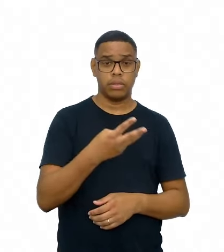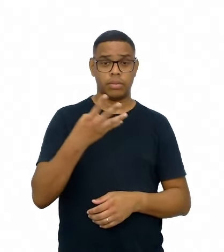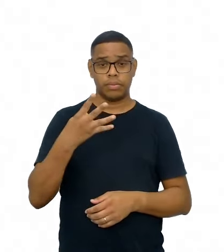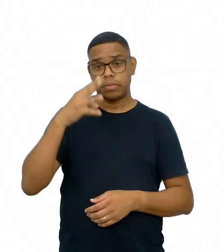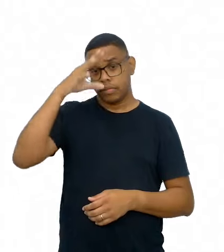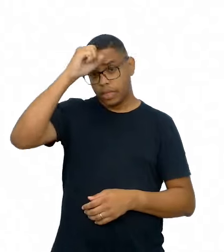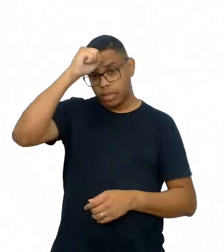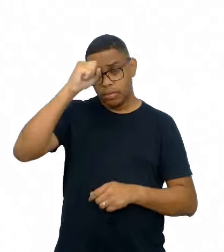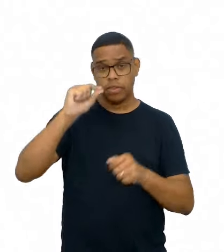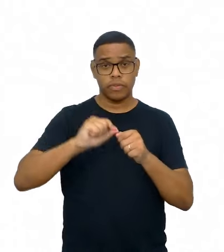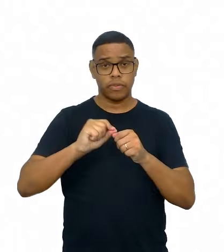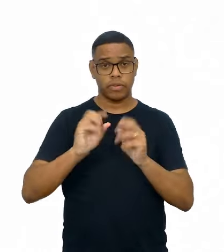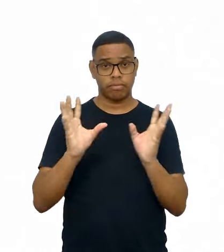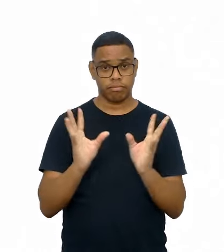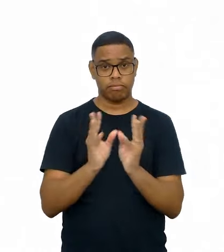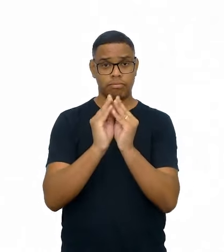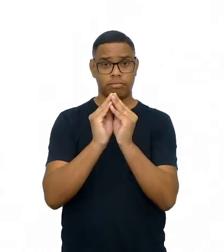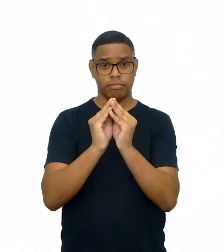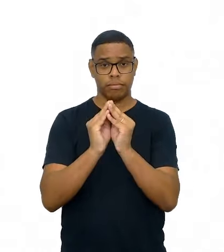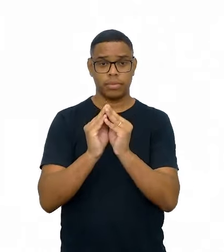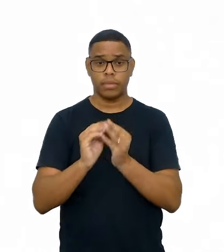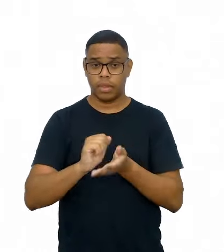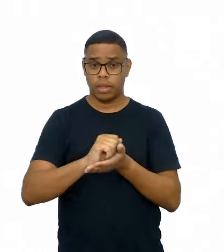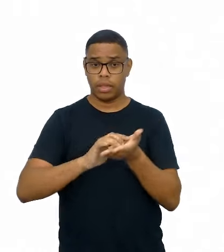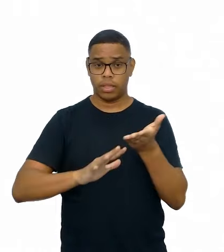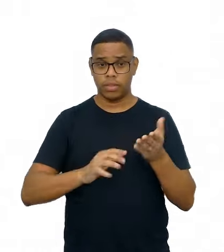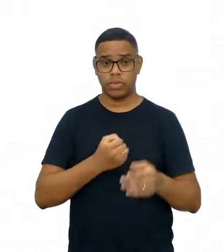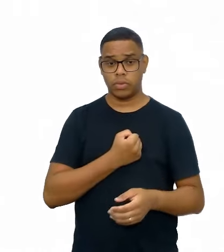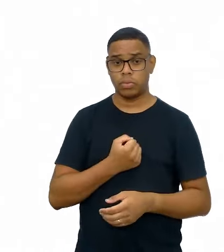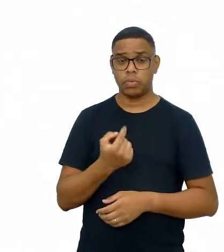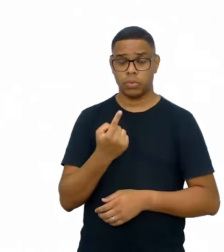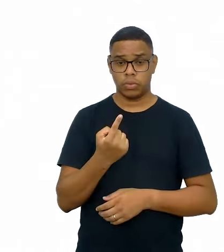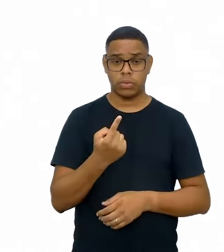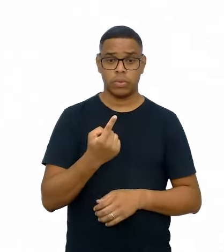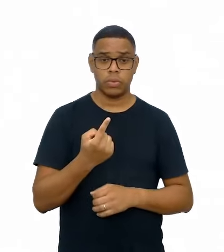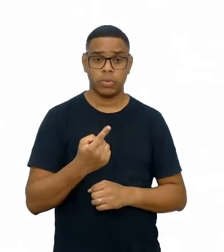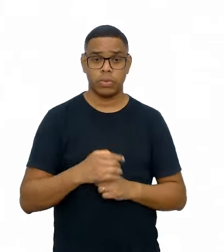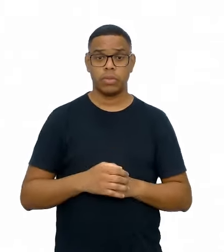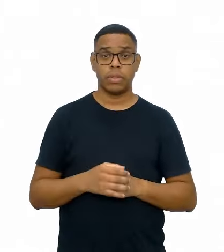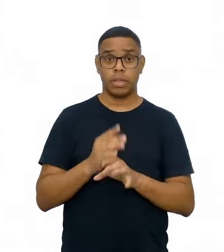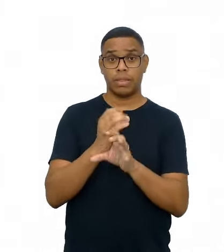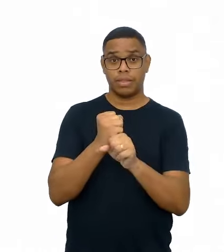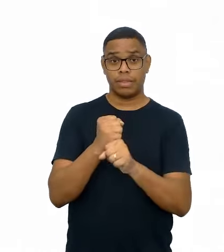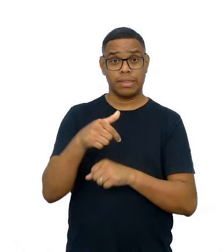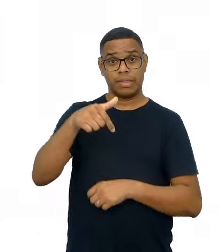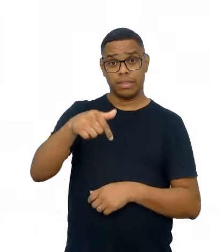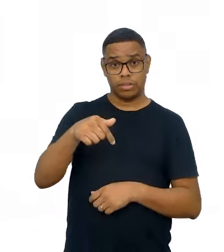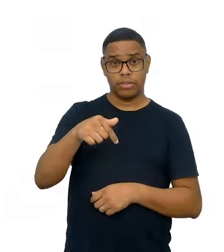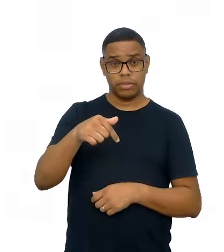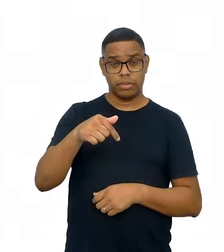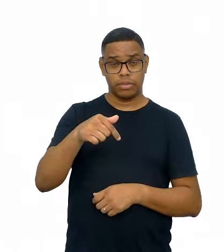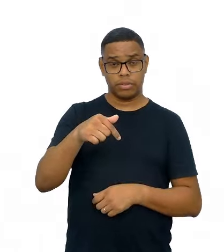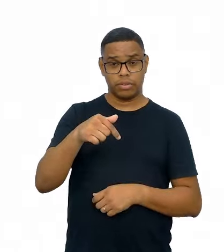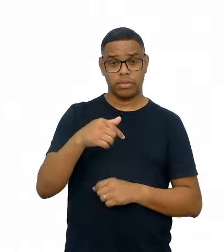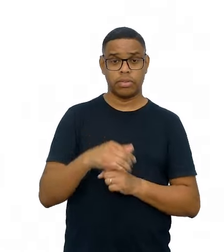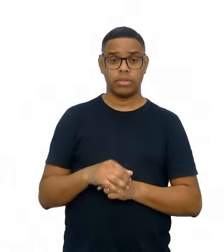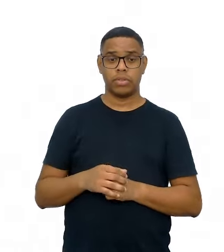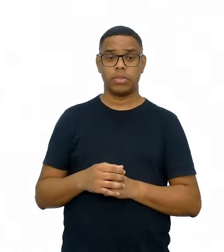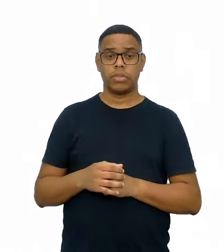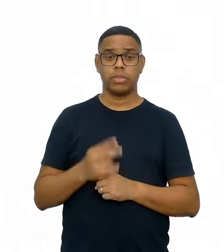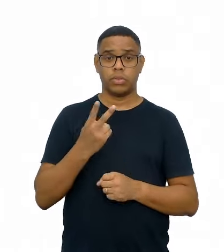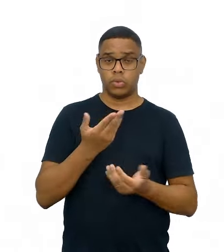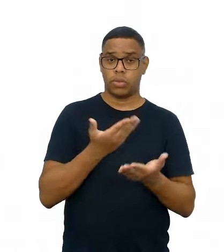né? São 2 aulas, e elas são, assim, 2 aulas bem densas, importantes mesmo